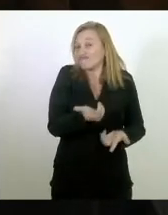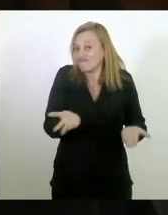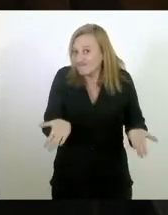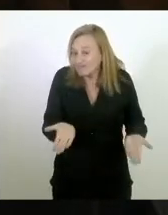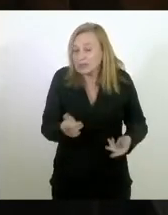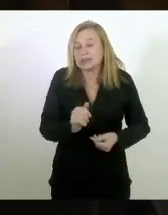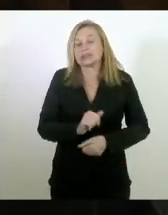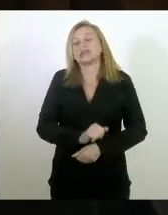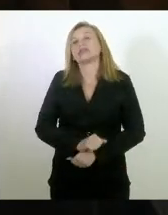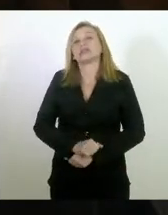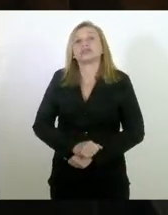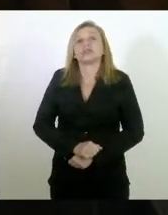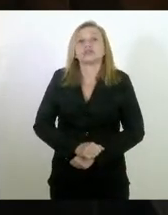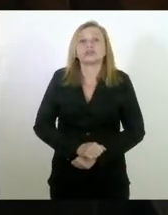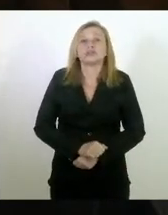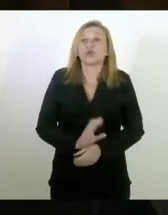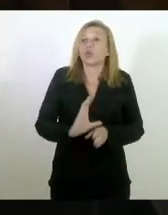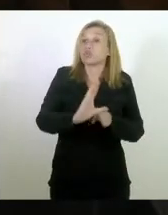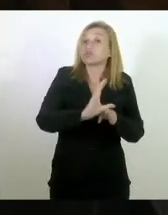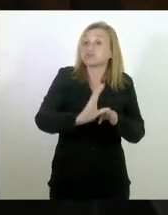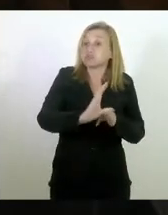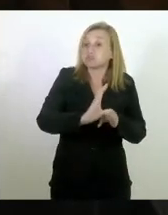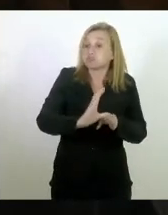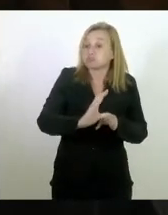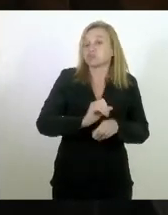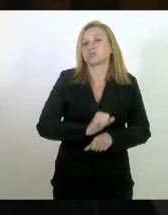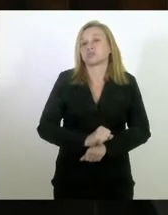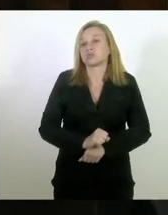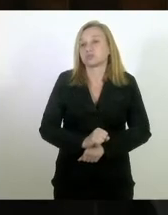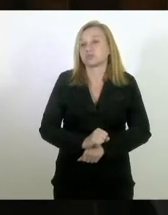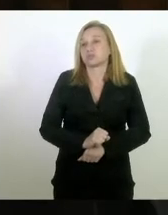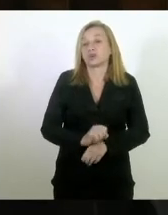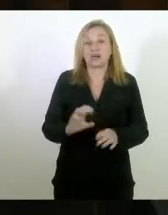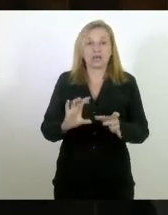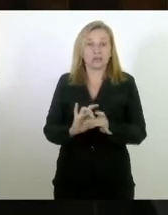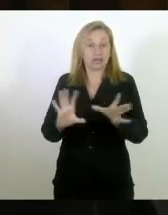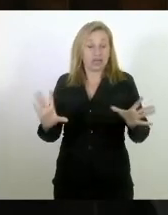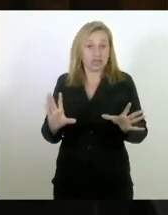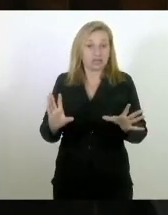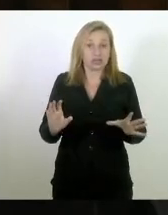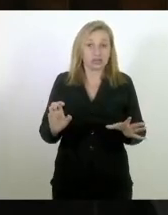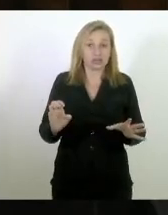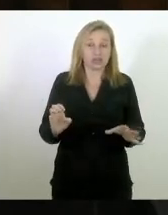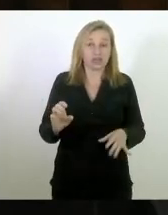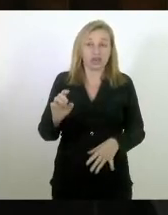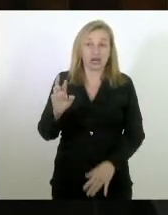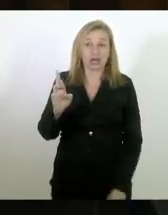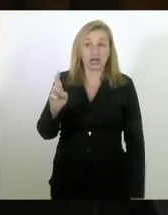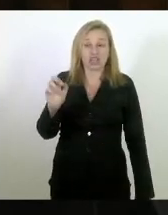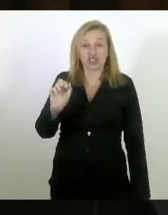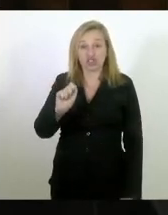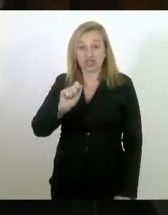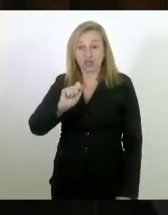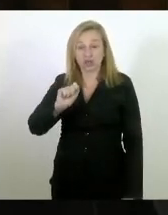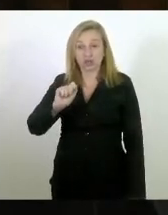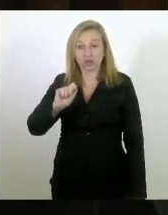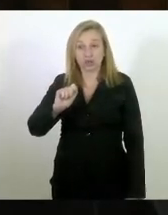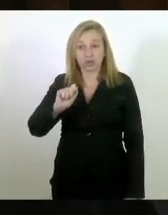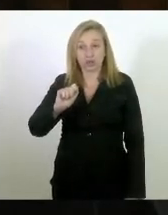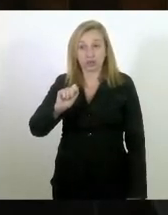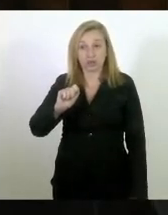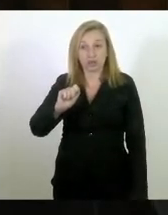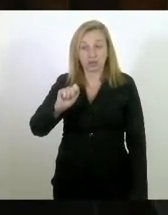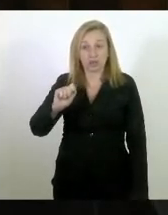e o conselho deliberativo da região metropolitana fez